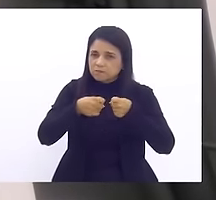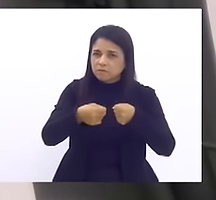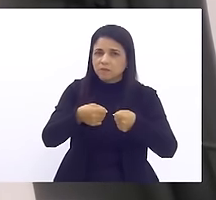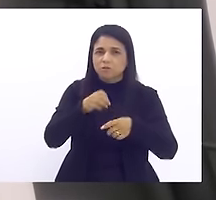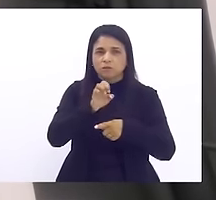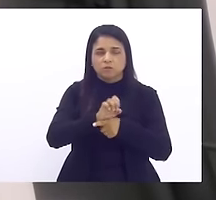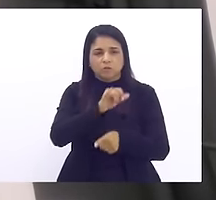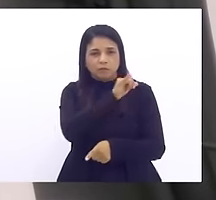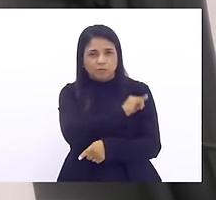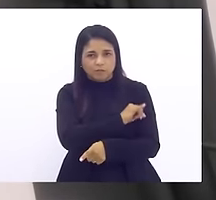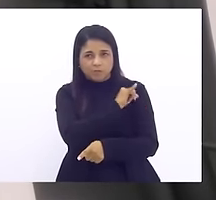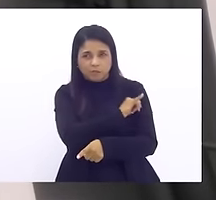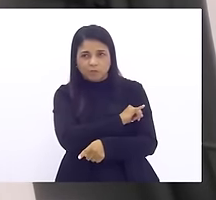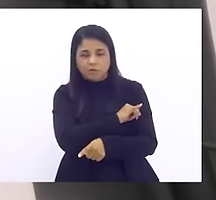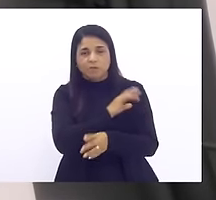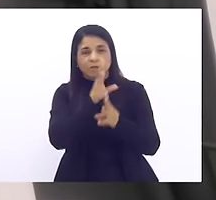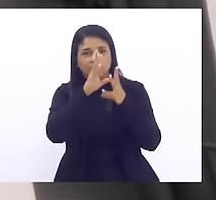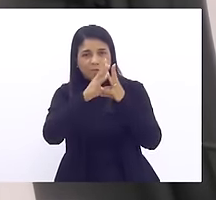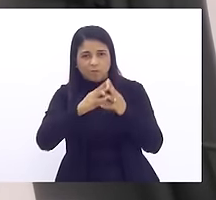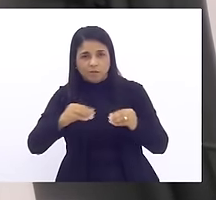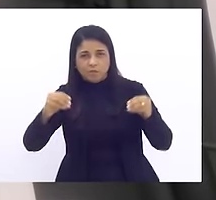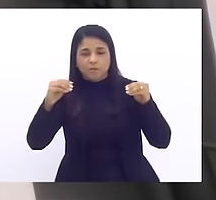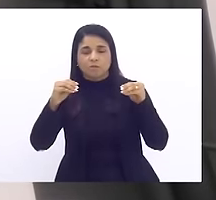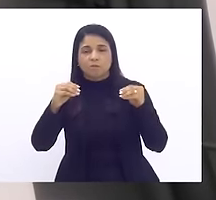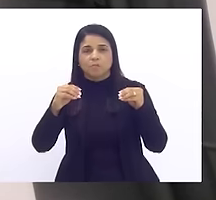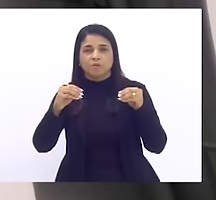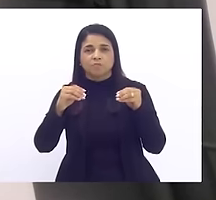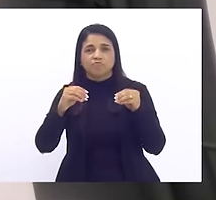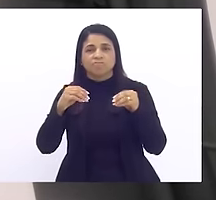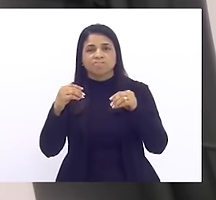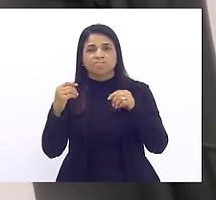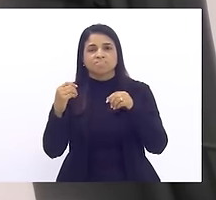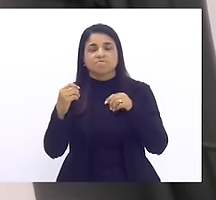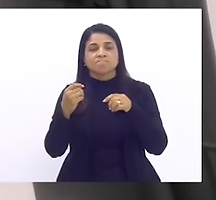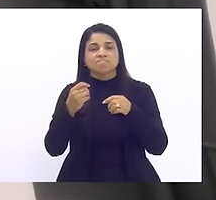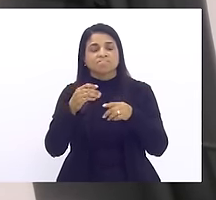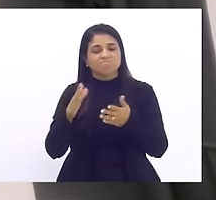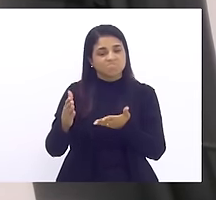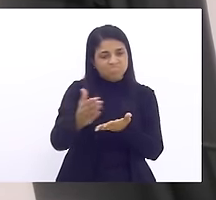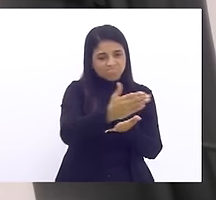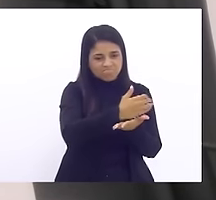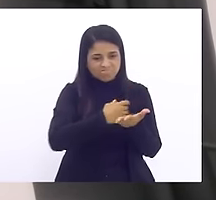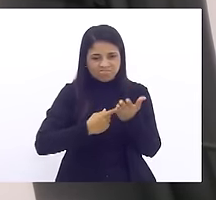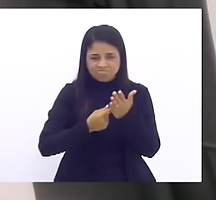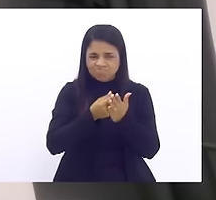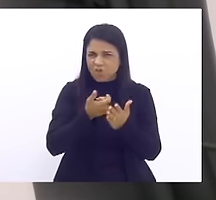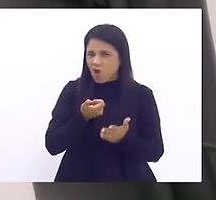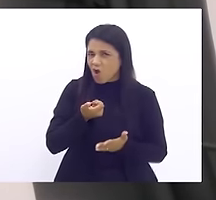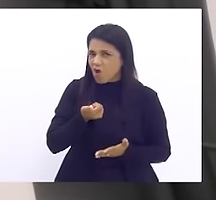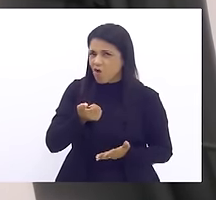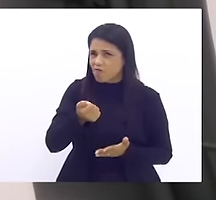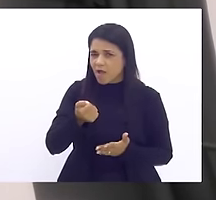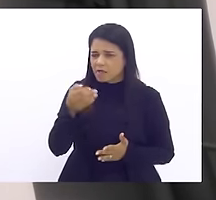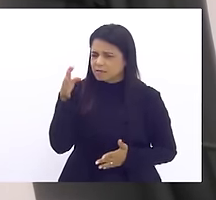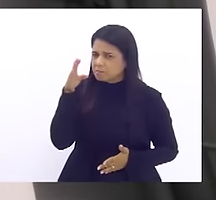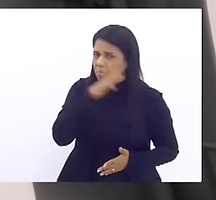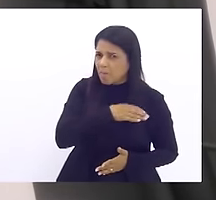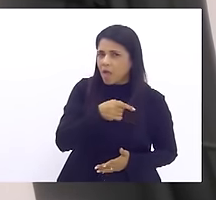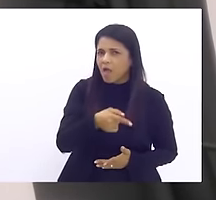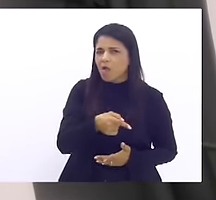acabar definitivamente com essa indústria arrecadatória Covarde e maldosa